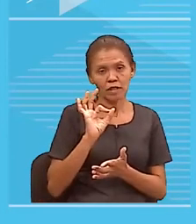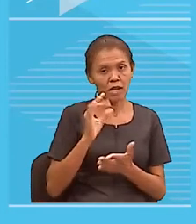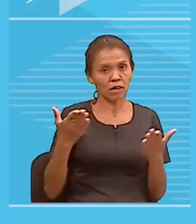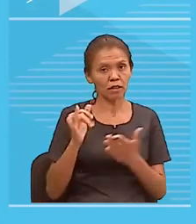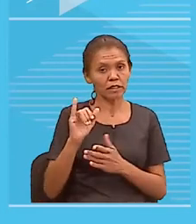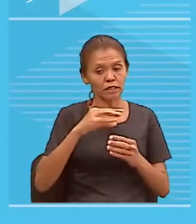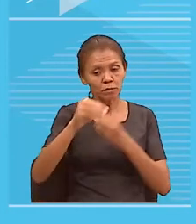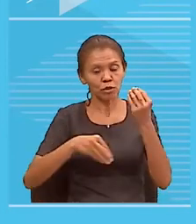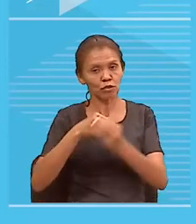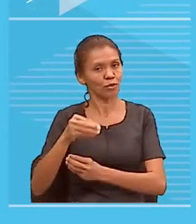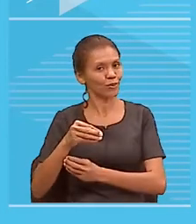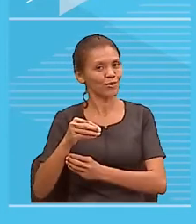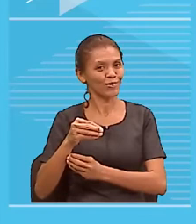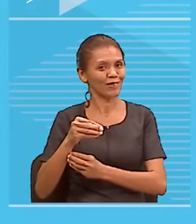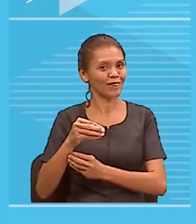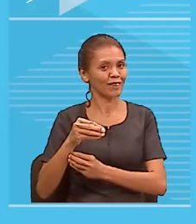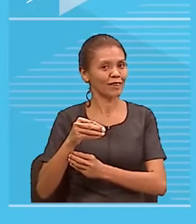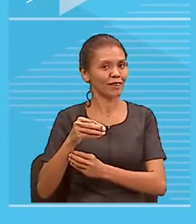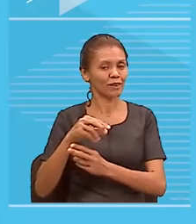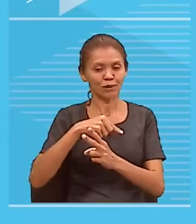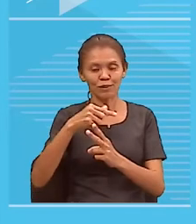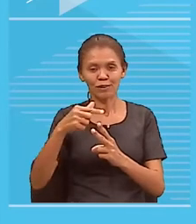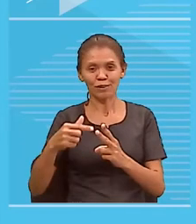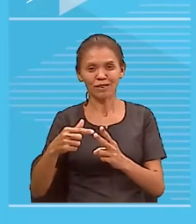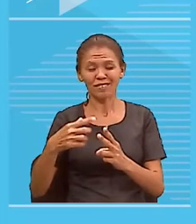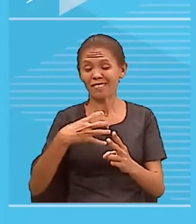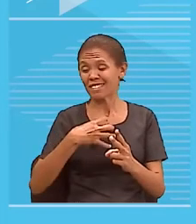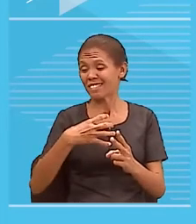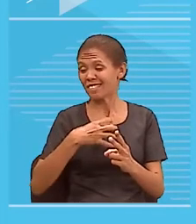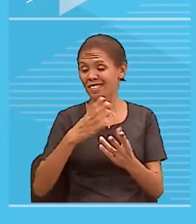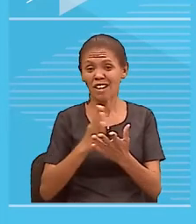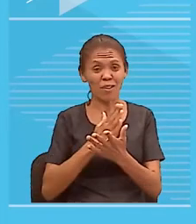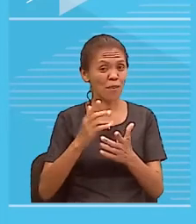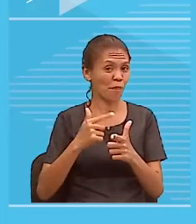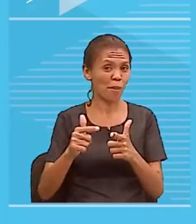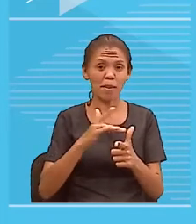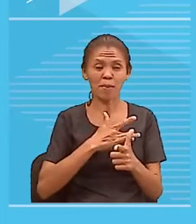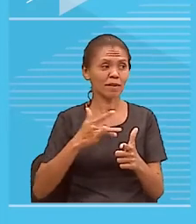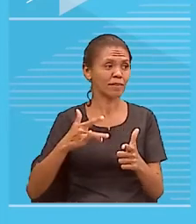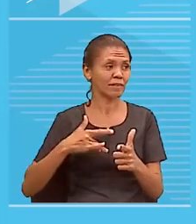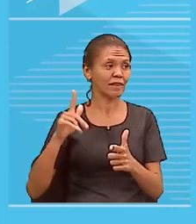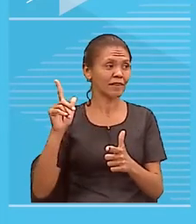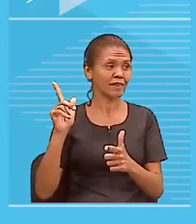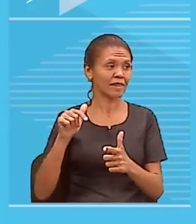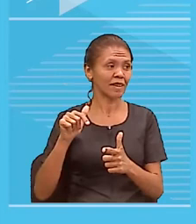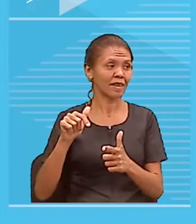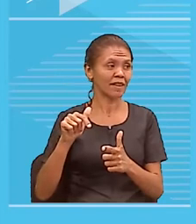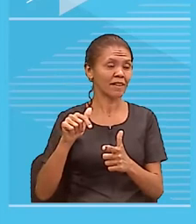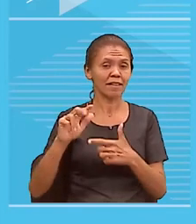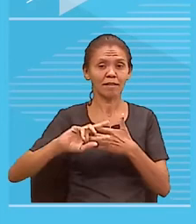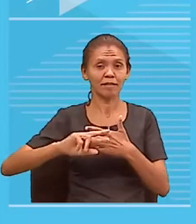eu vou misturar os dois sente todo mal estar assistir Uma para aplicação sente chama isso de efeitos sinergéticos